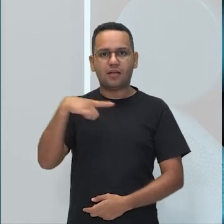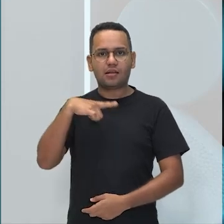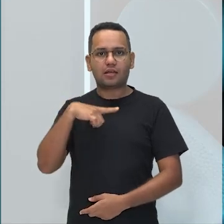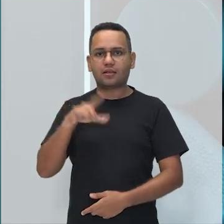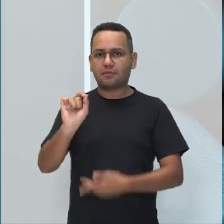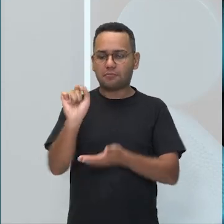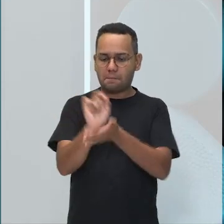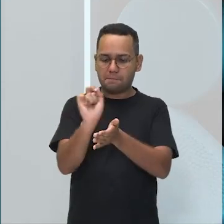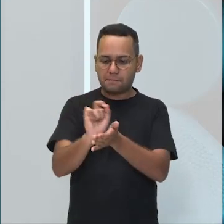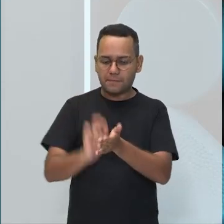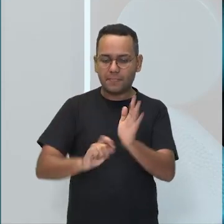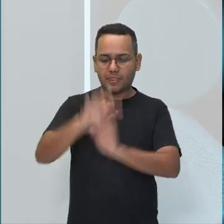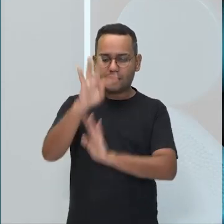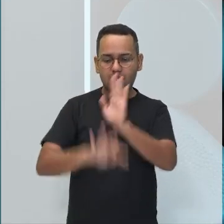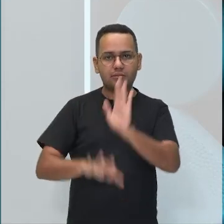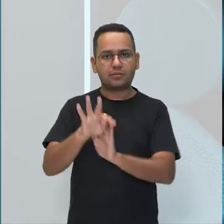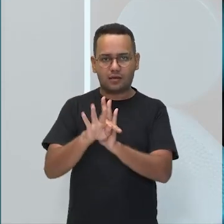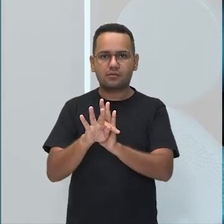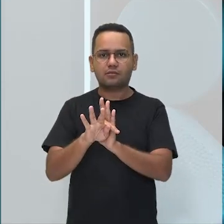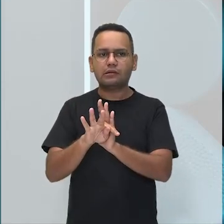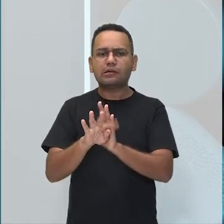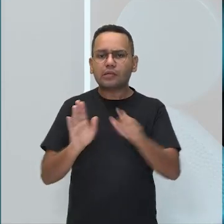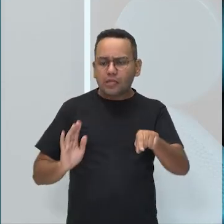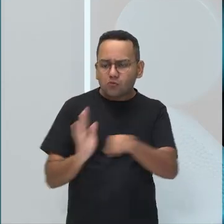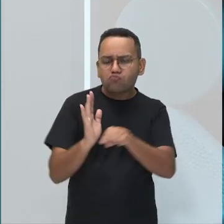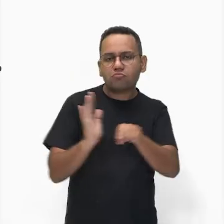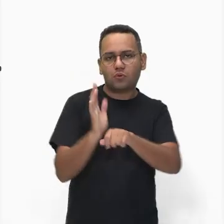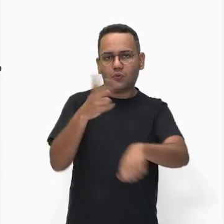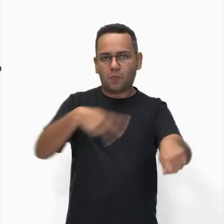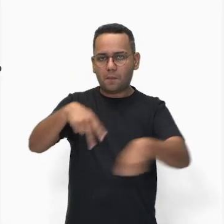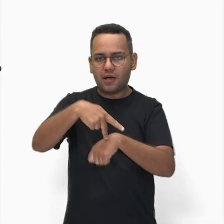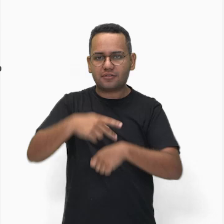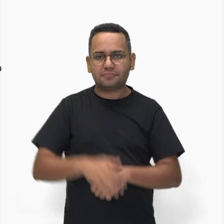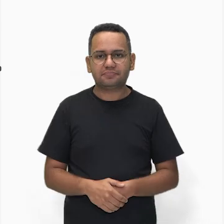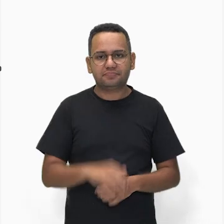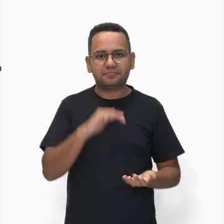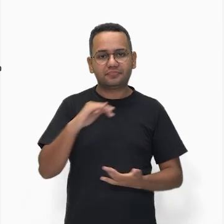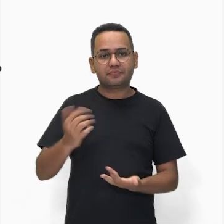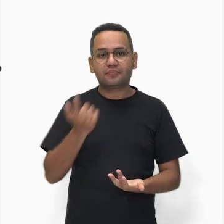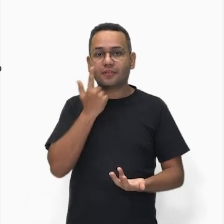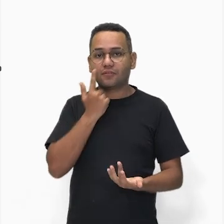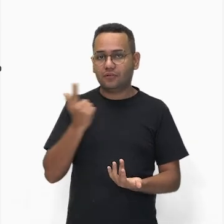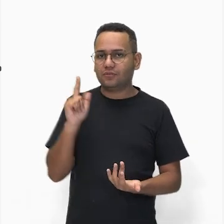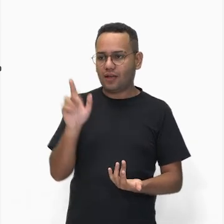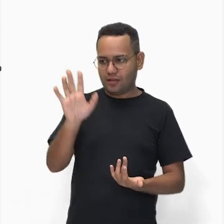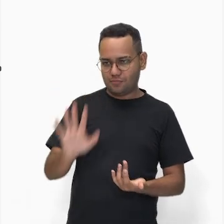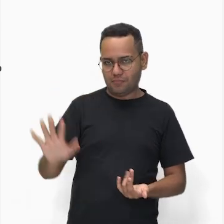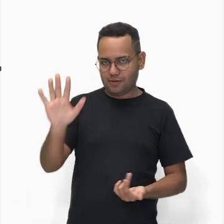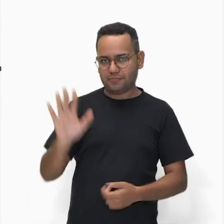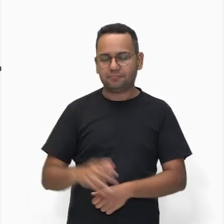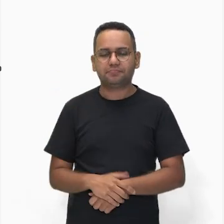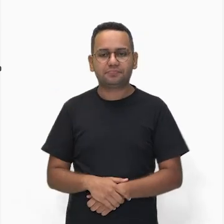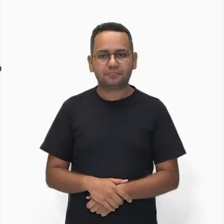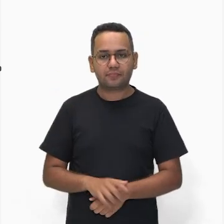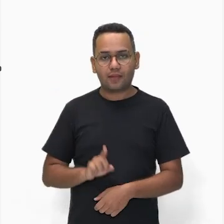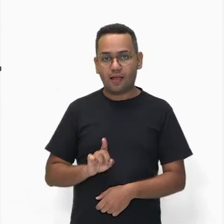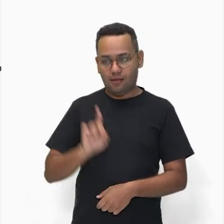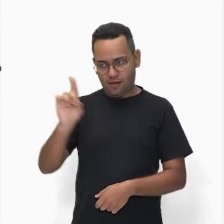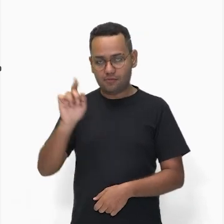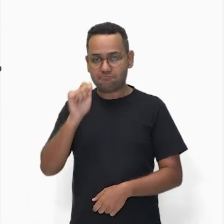textos e também para o país. Então quem foi Raquel de Queiroz? Colocando aí para vocês. Olha só, Raquel de